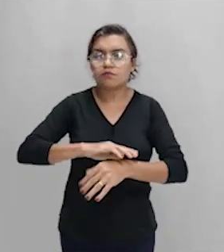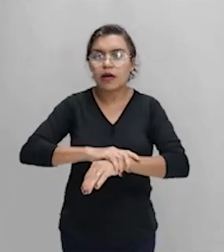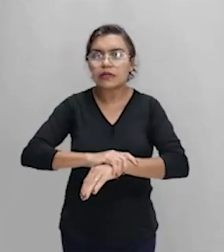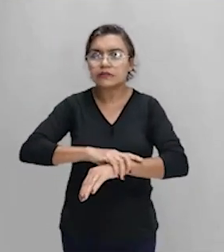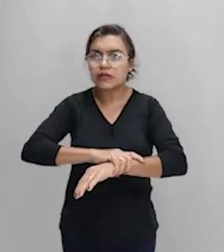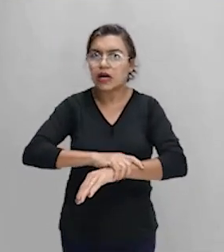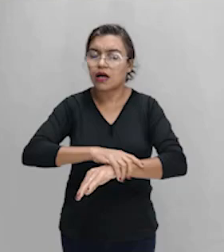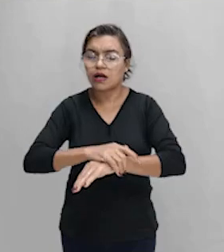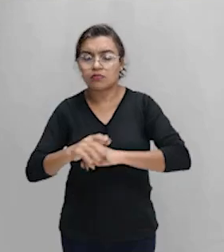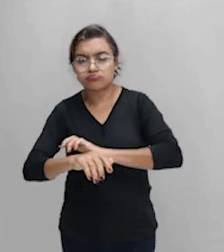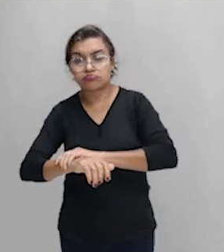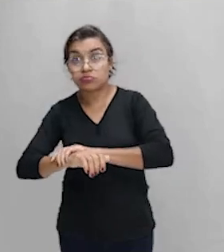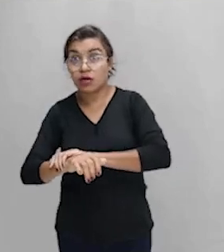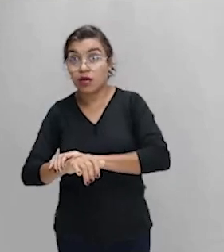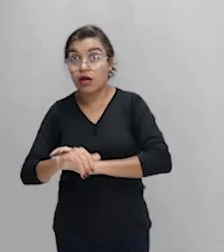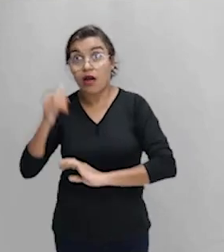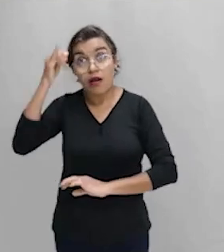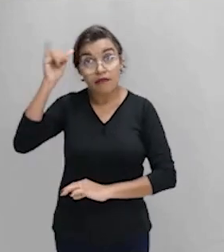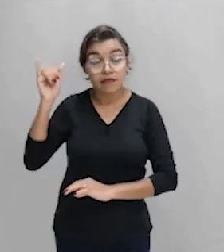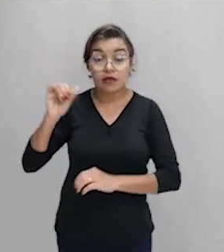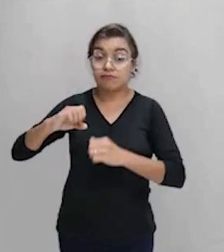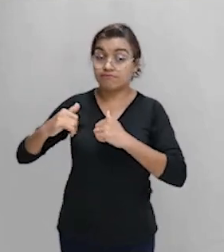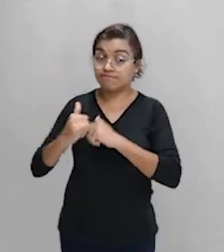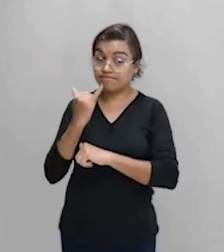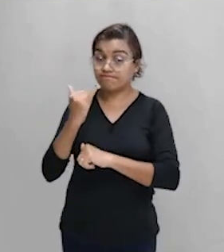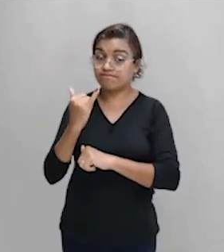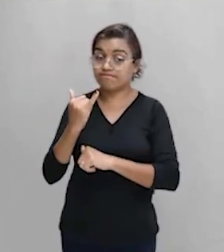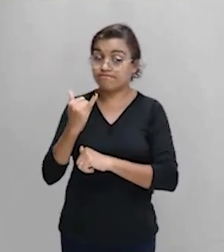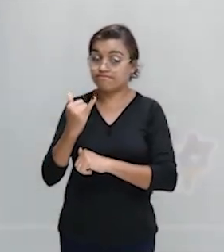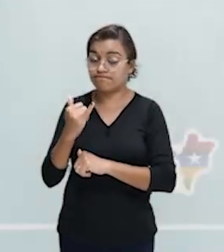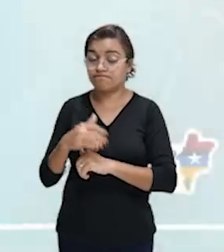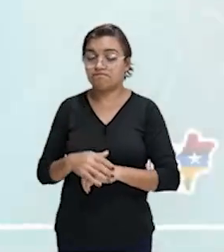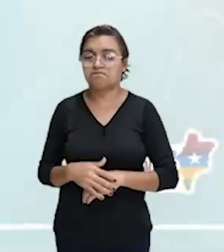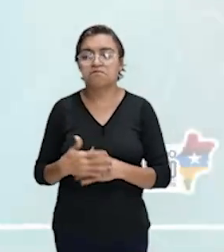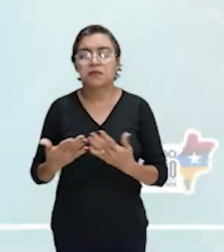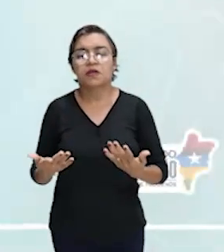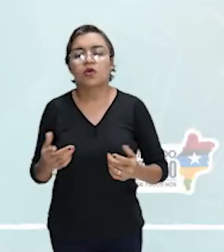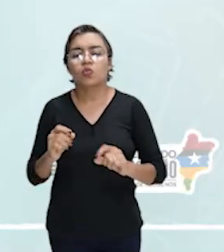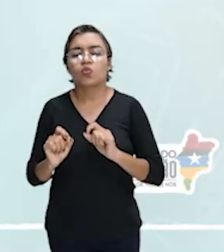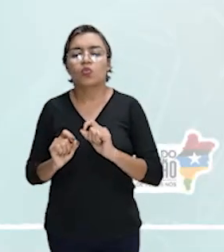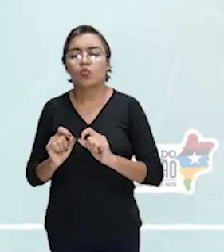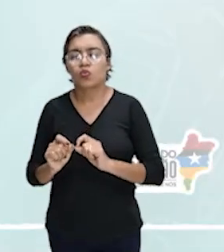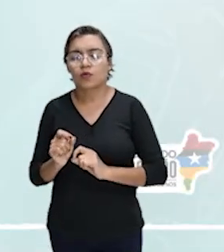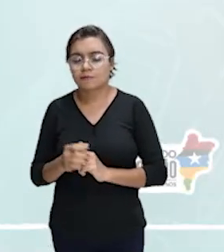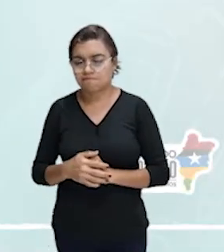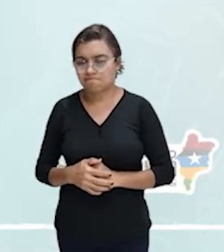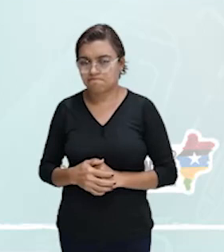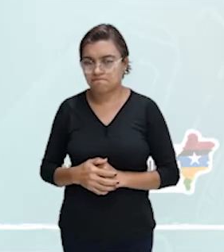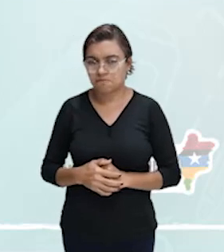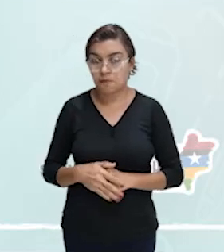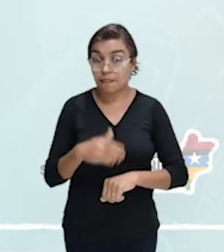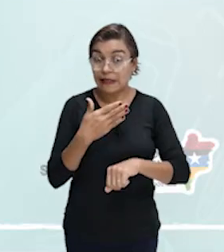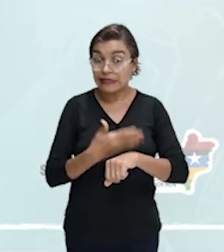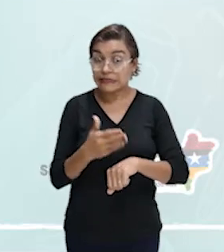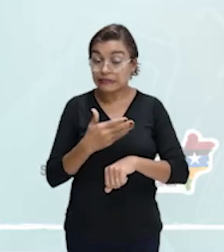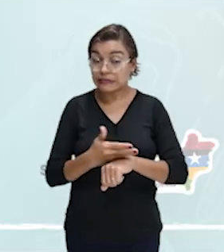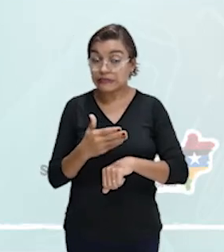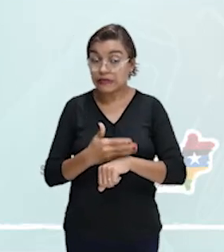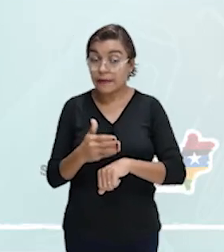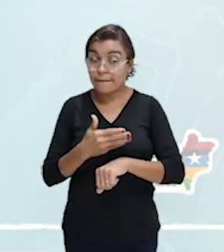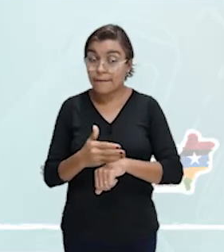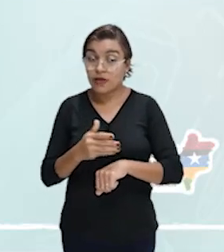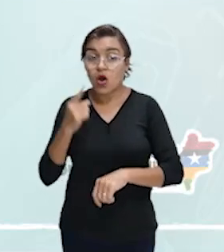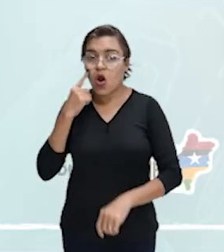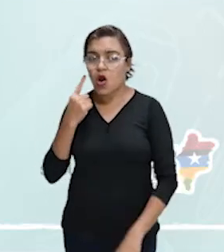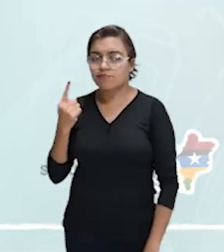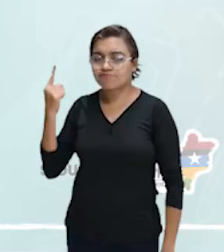crioterapia, para evitar lesões. Pronto, é a sessão de treinamento. É a menor unidade dentro da